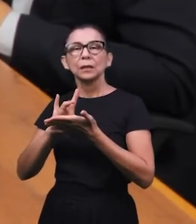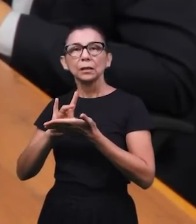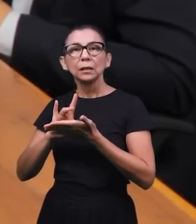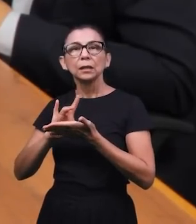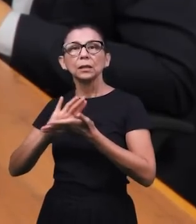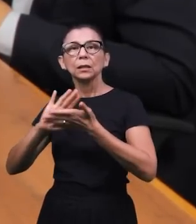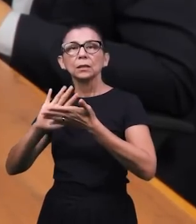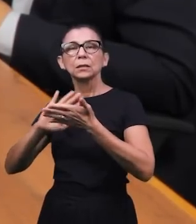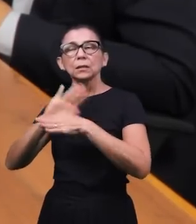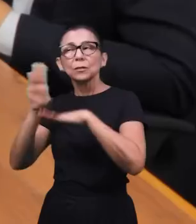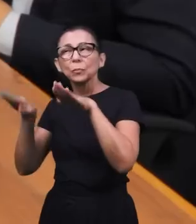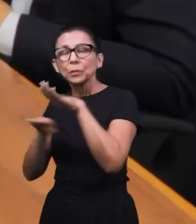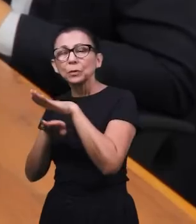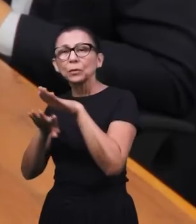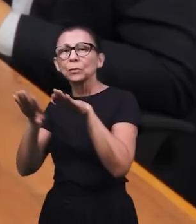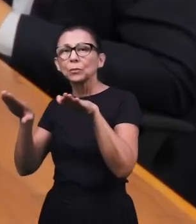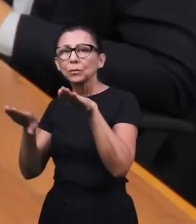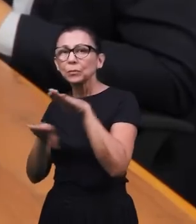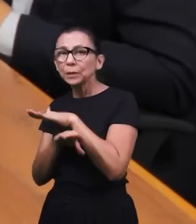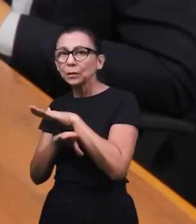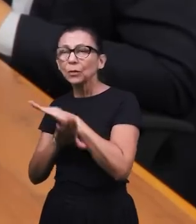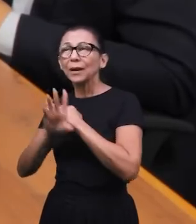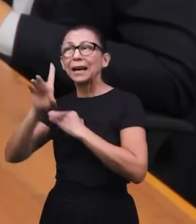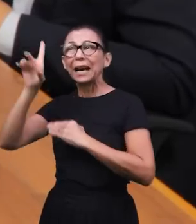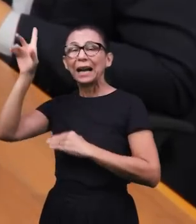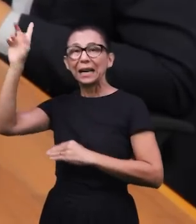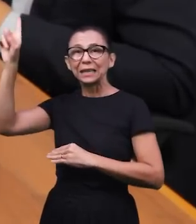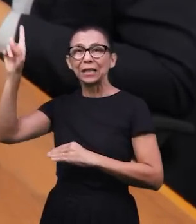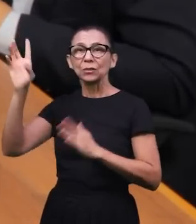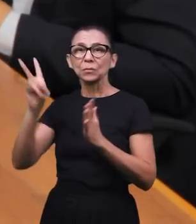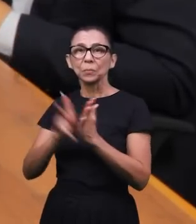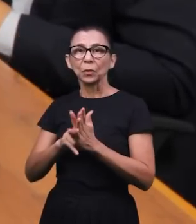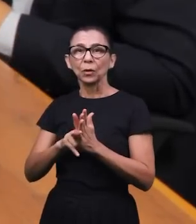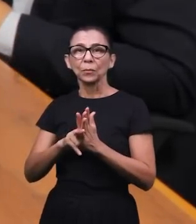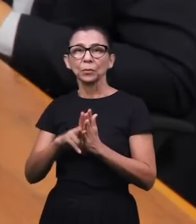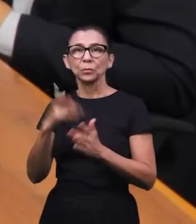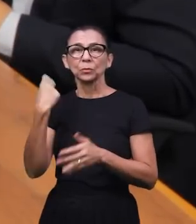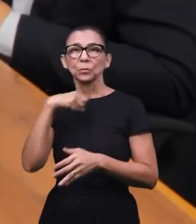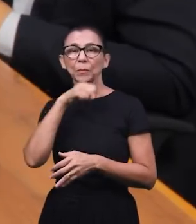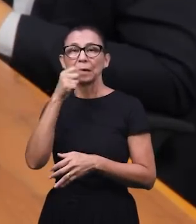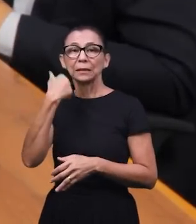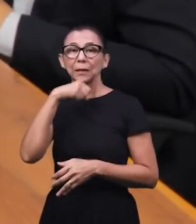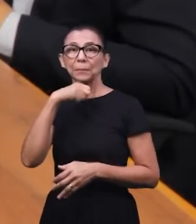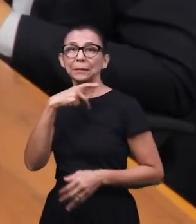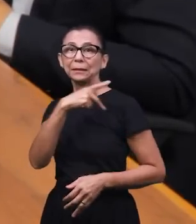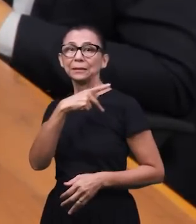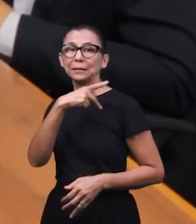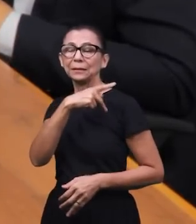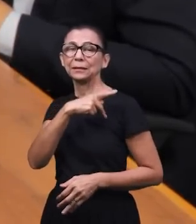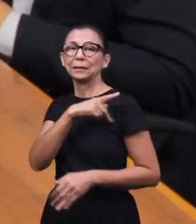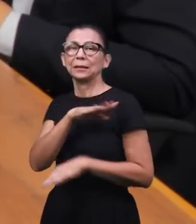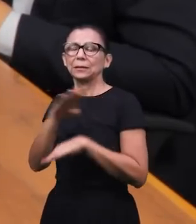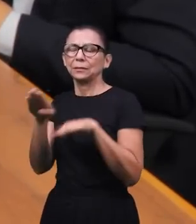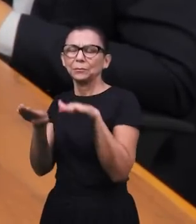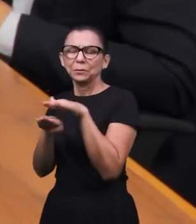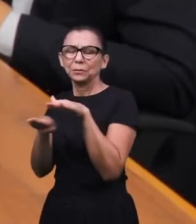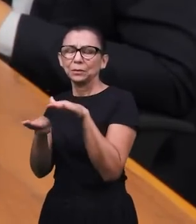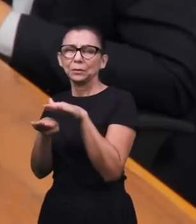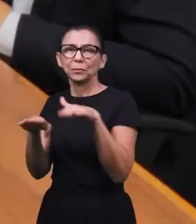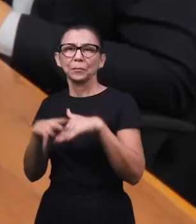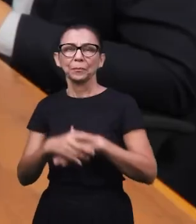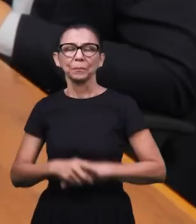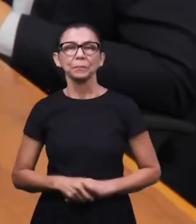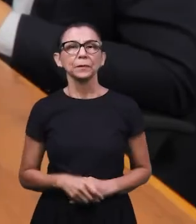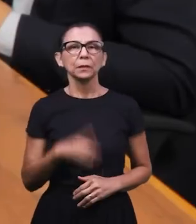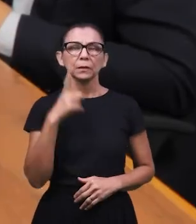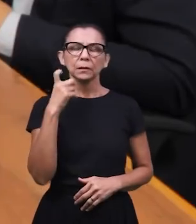Deus de seus pais. Então veja só, ele humilhou, aqui não foi uma oraçãozinha, um clamor, ele orou, foi muito, humilhou muito.